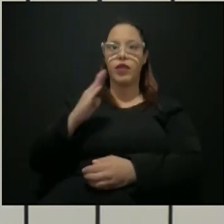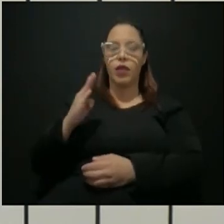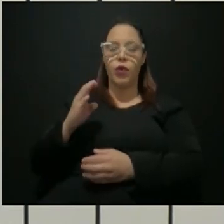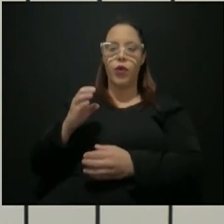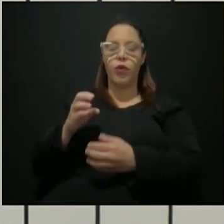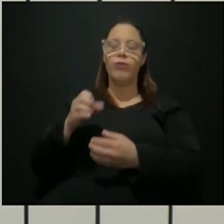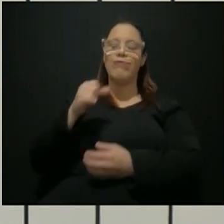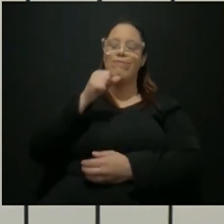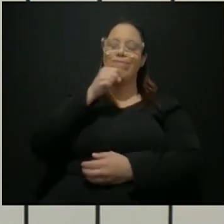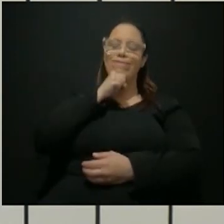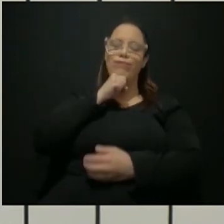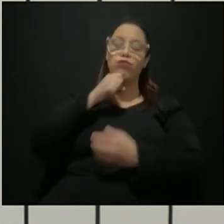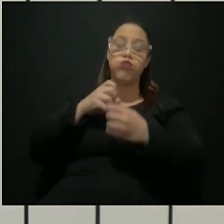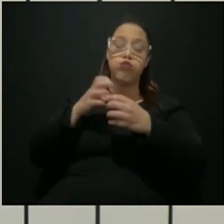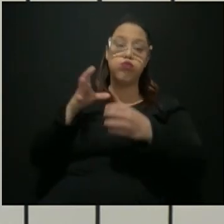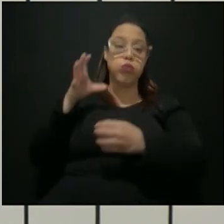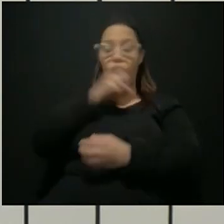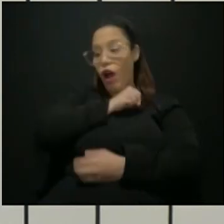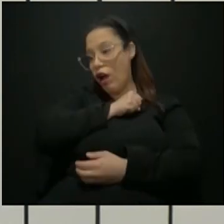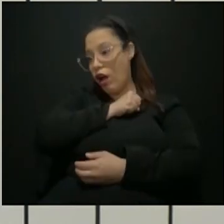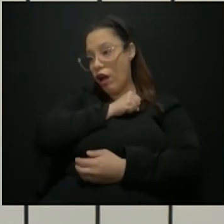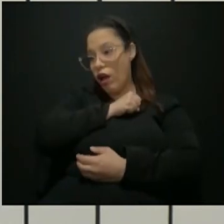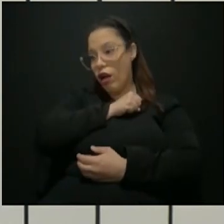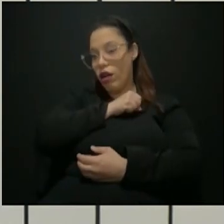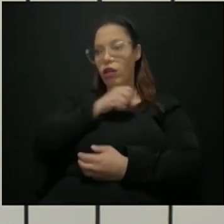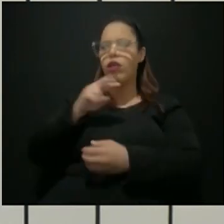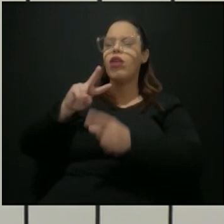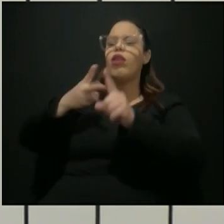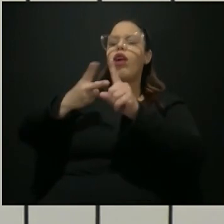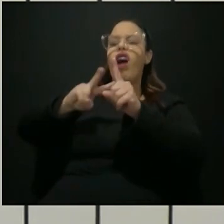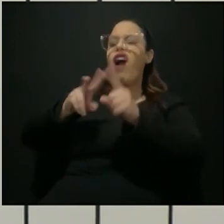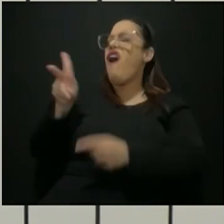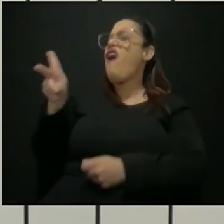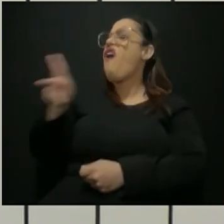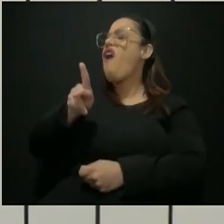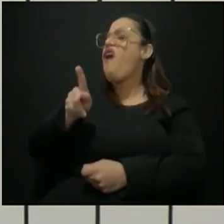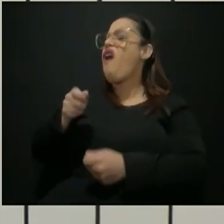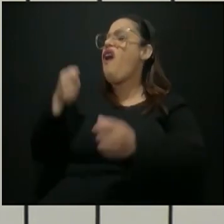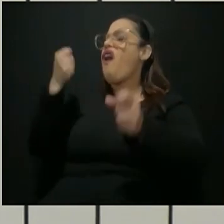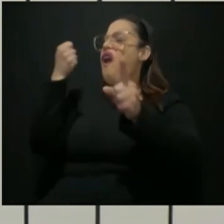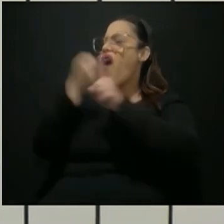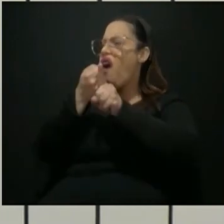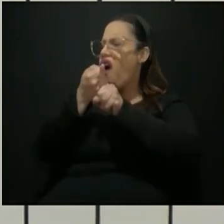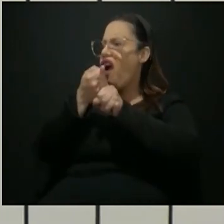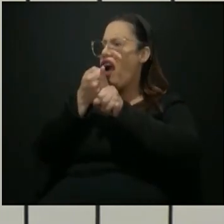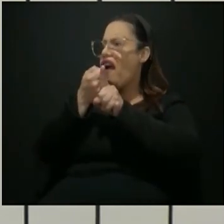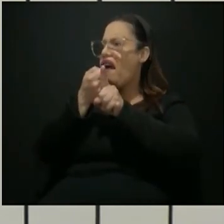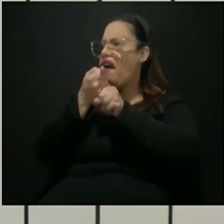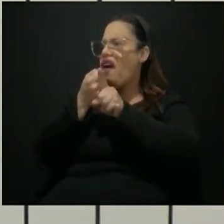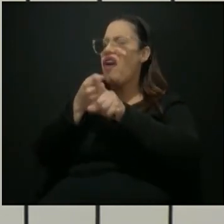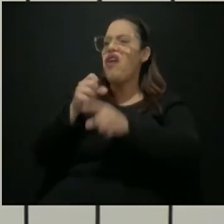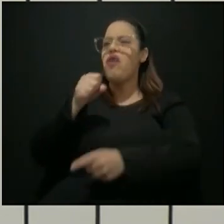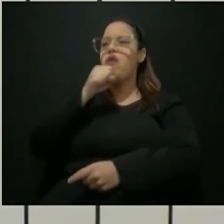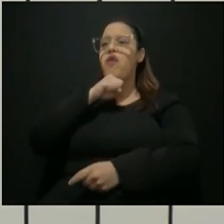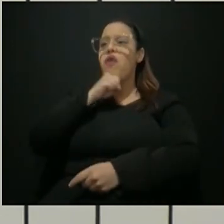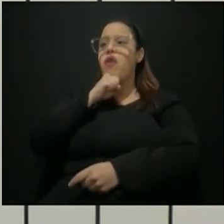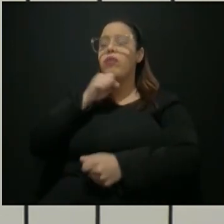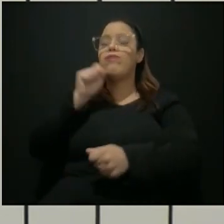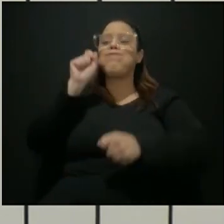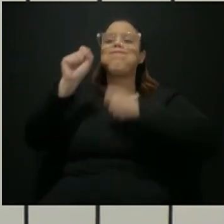rapidamente. No seu ponto de vista, professor, quais impactos esse envelhecimento pode